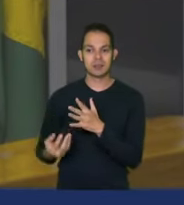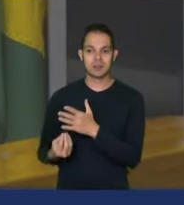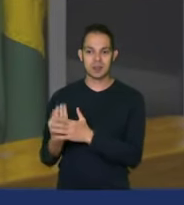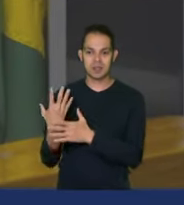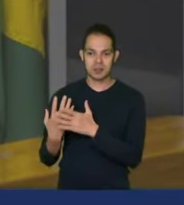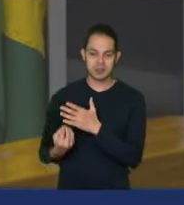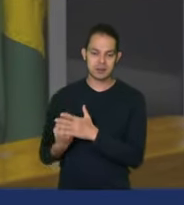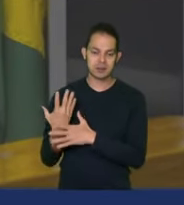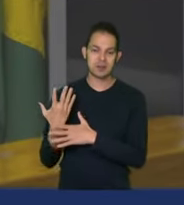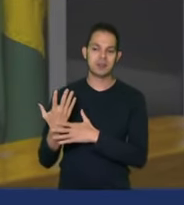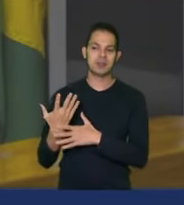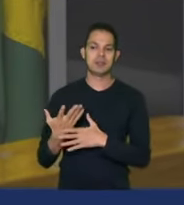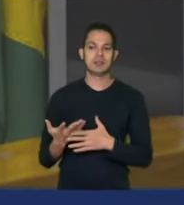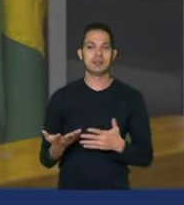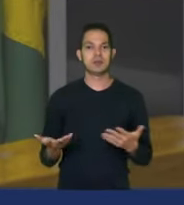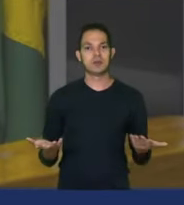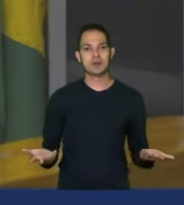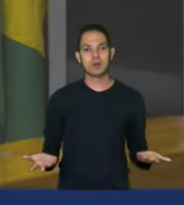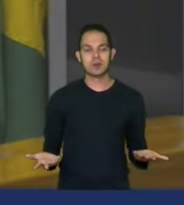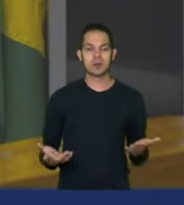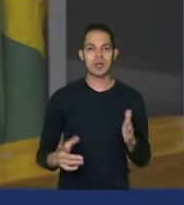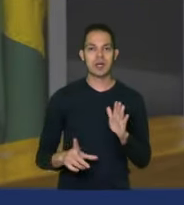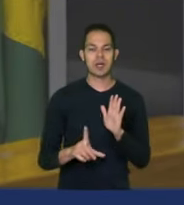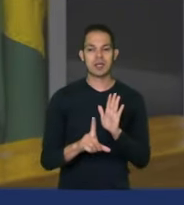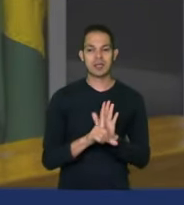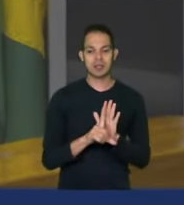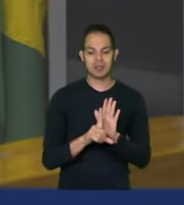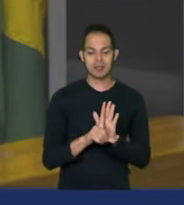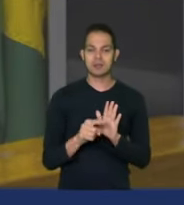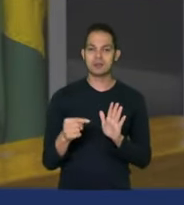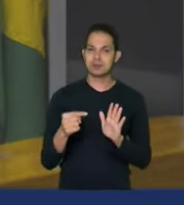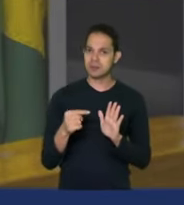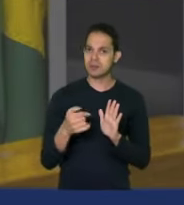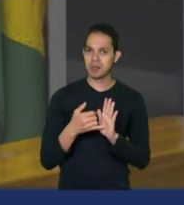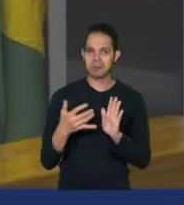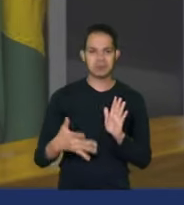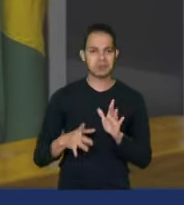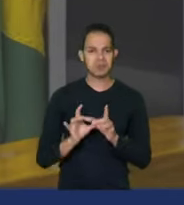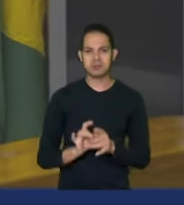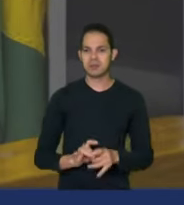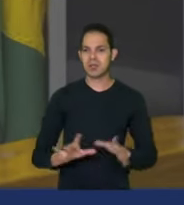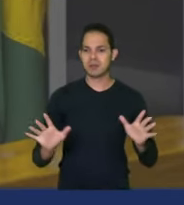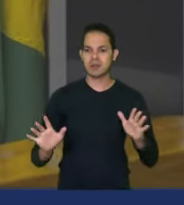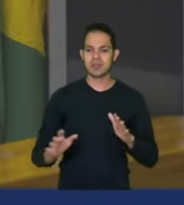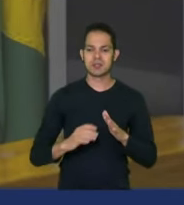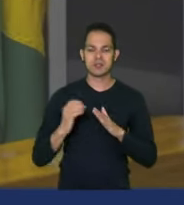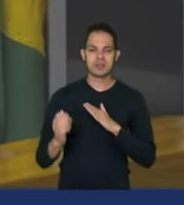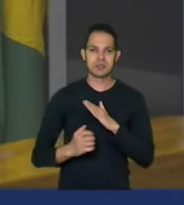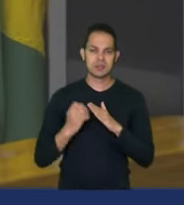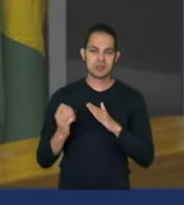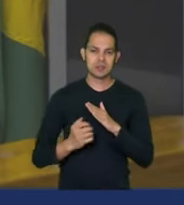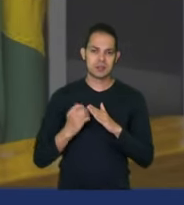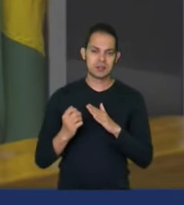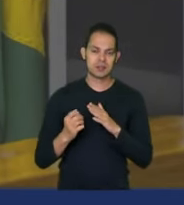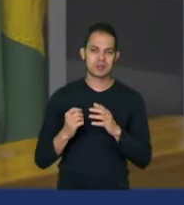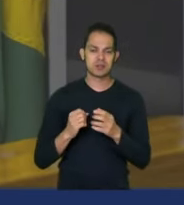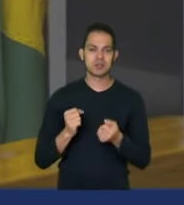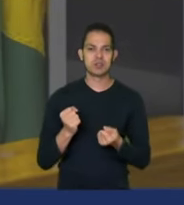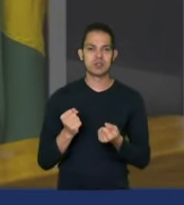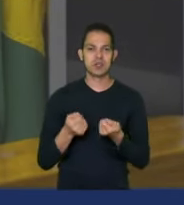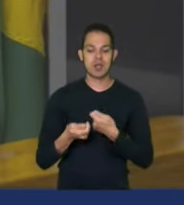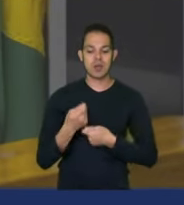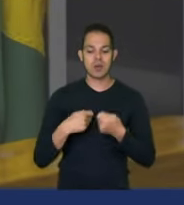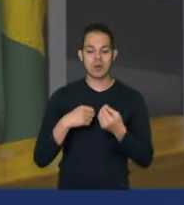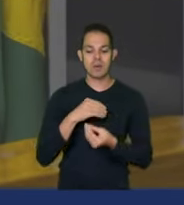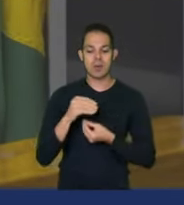Então, a própria lei das SAs também permite que as empresas de sociedade de economia mista tenham outro